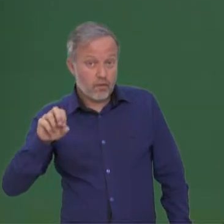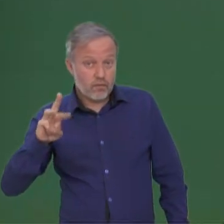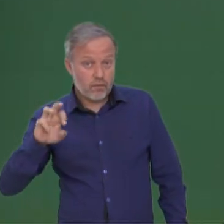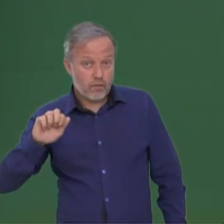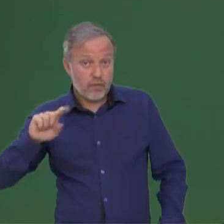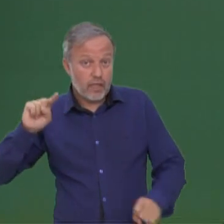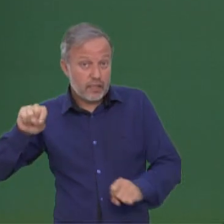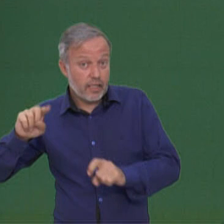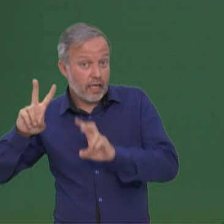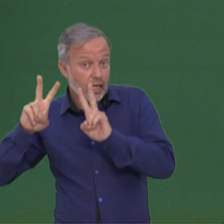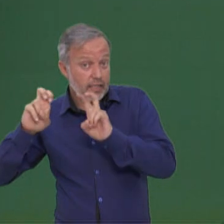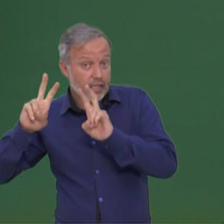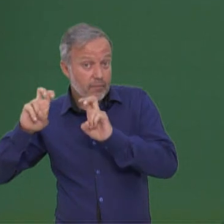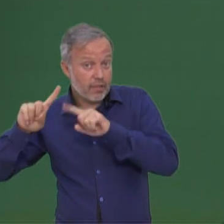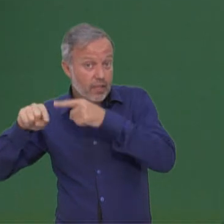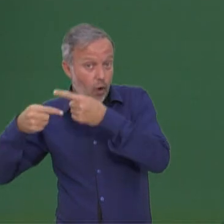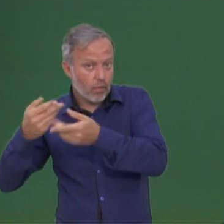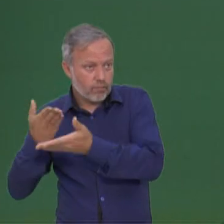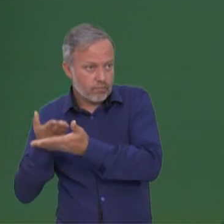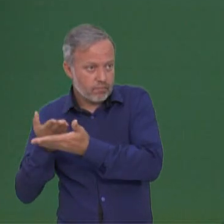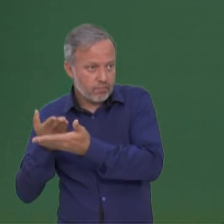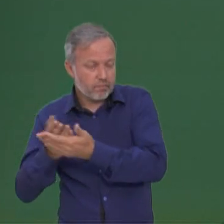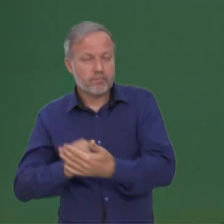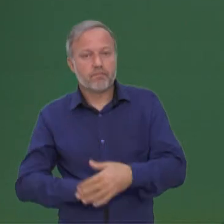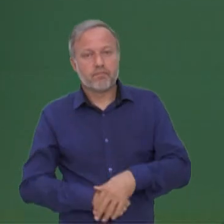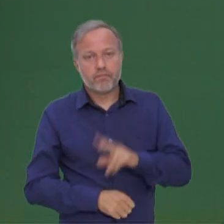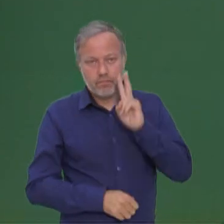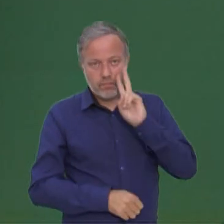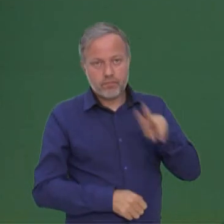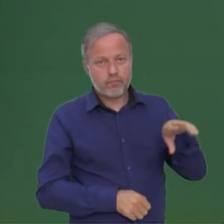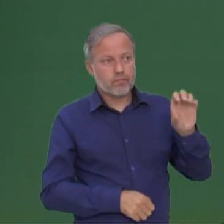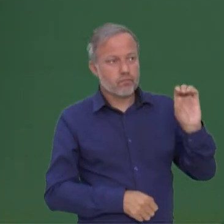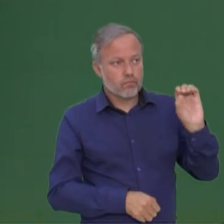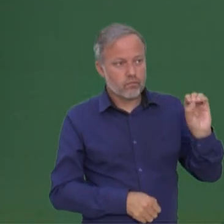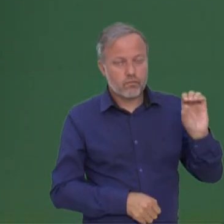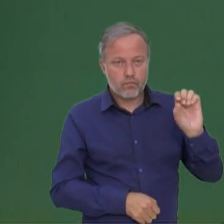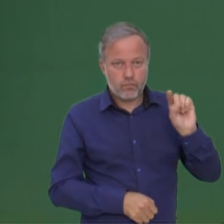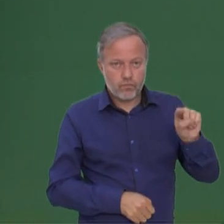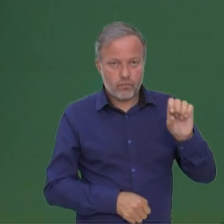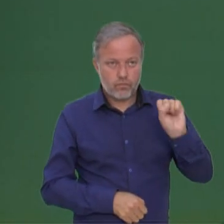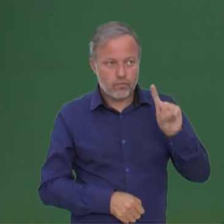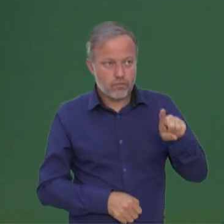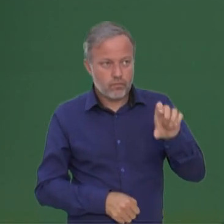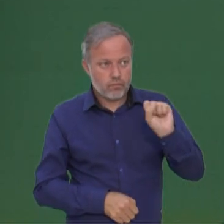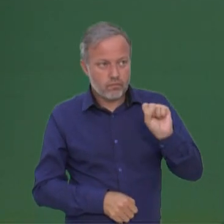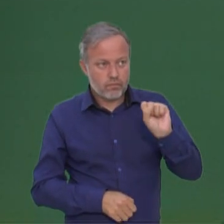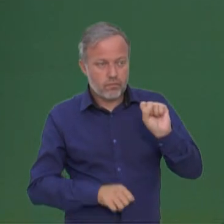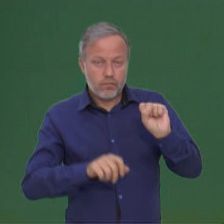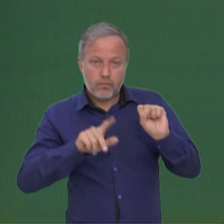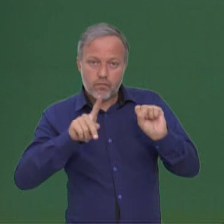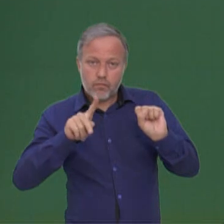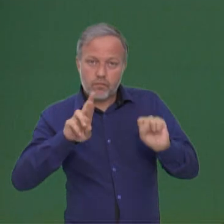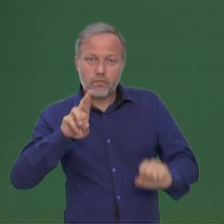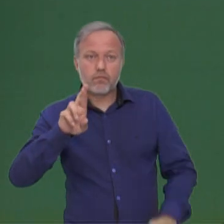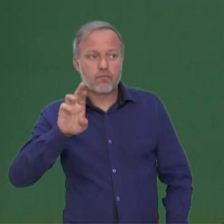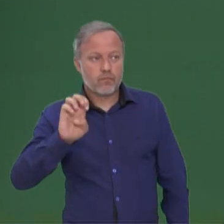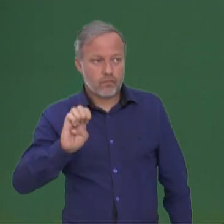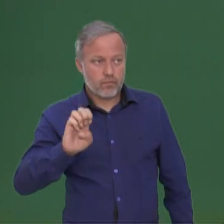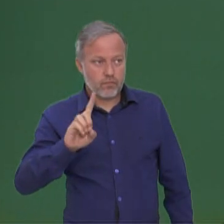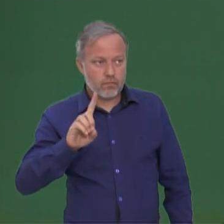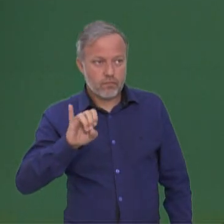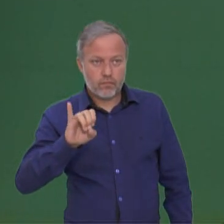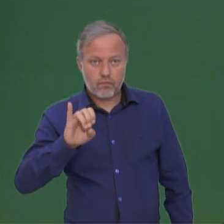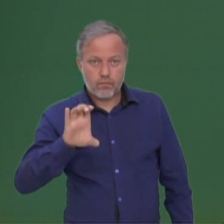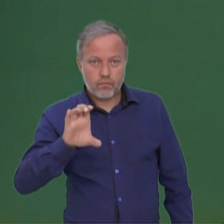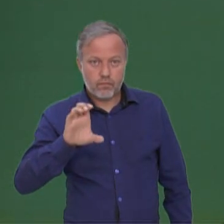essa ela digamos assim, ela não tem nenhuma que compare-se com ela, né? Qual é a dica? Eu tenho o verbo